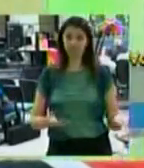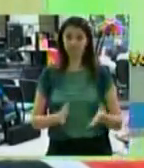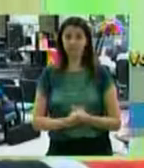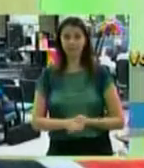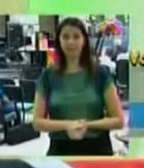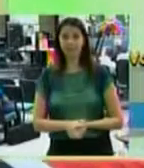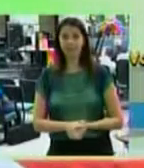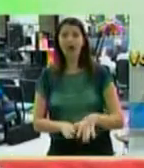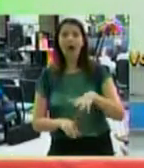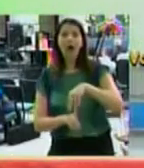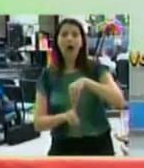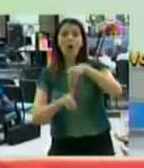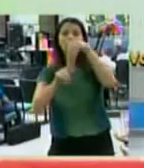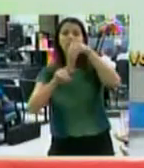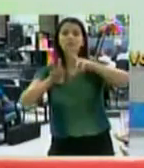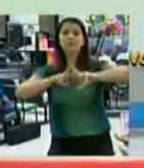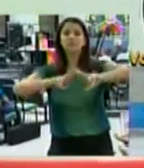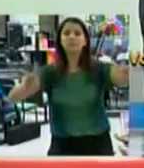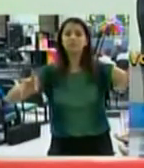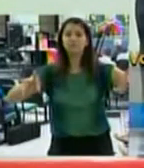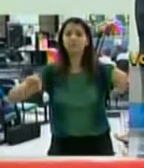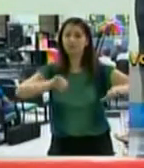A única diferença